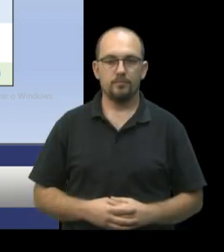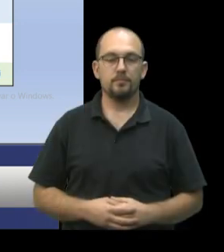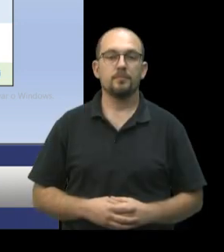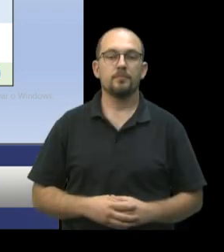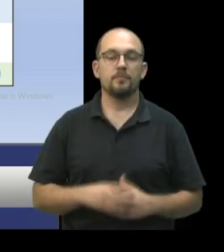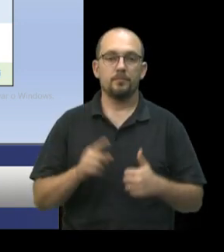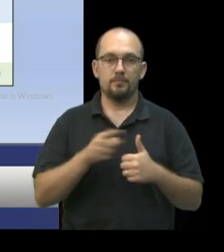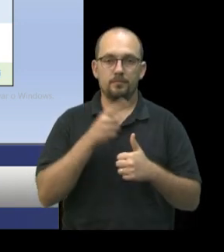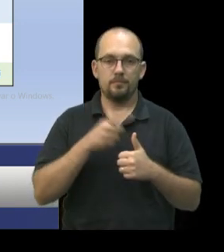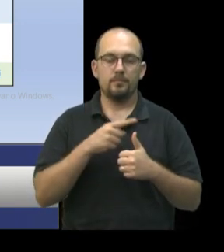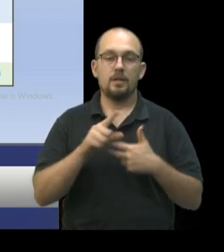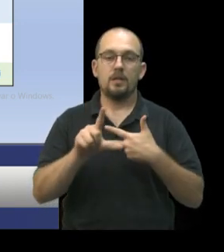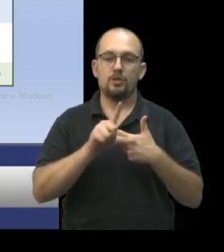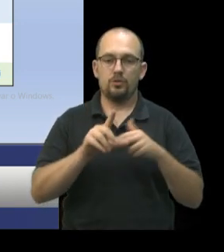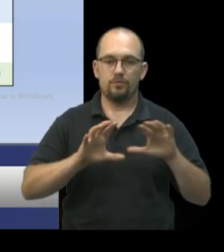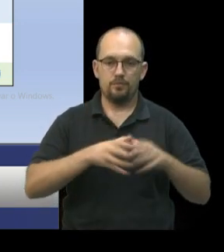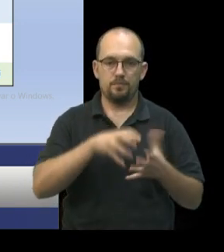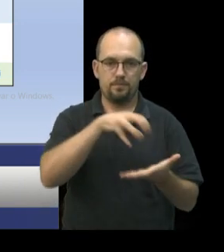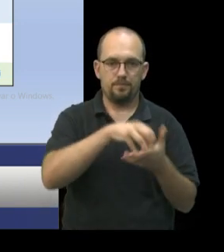Corpo Legislativo, na ordem de